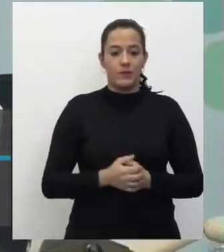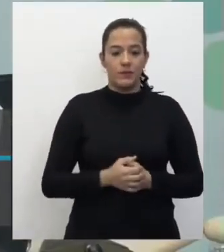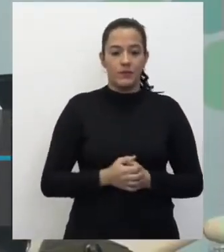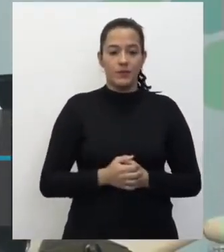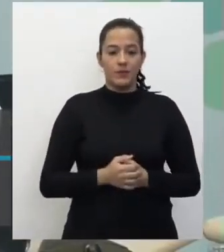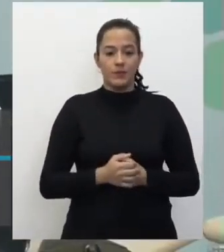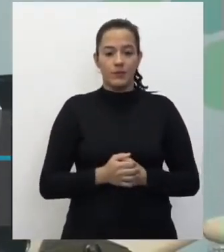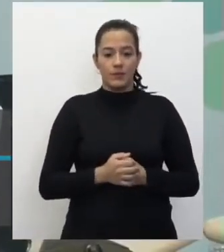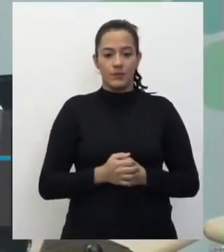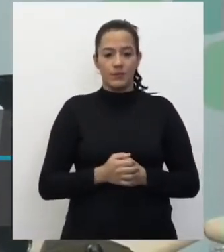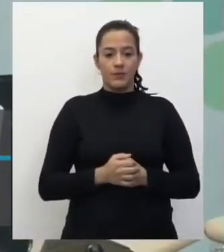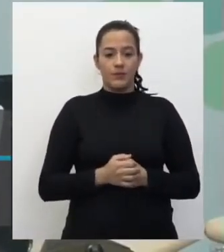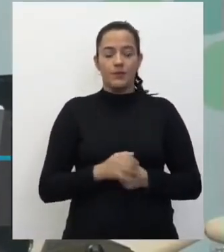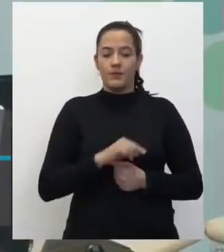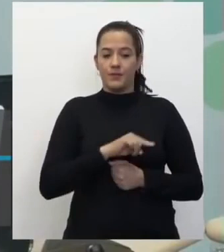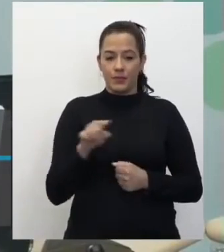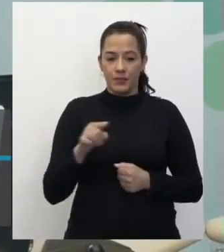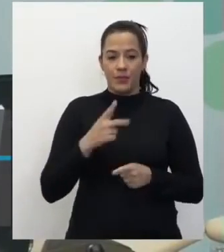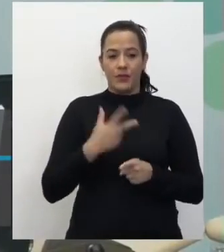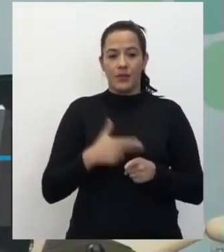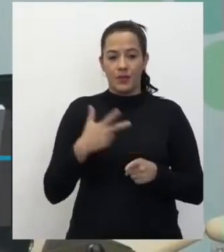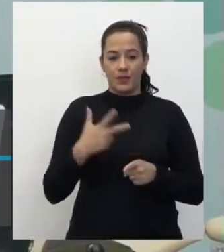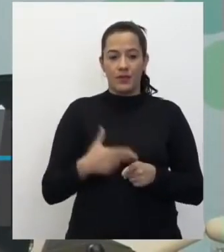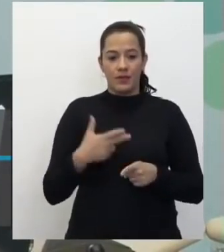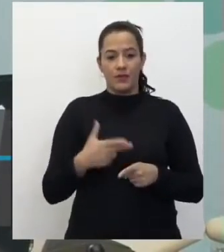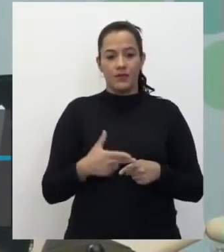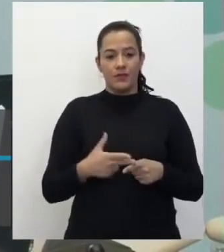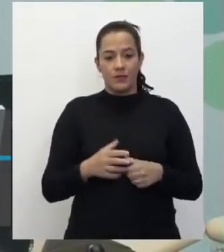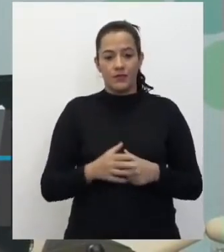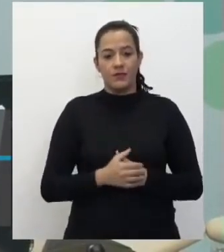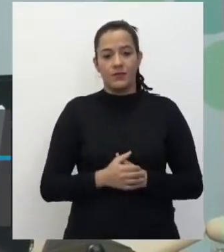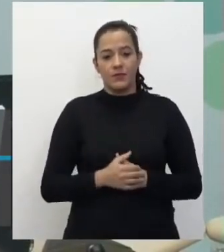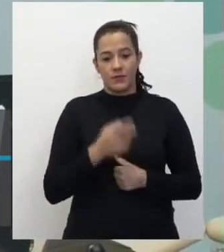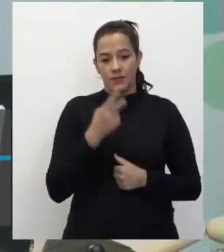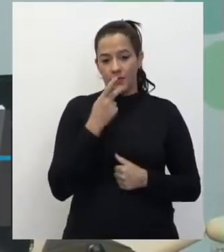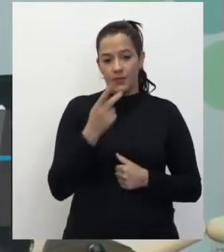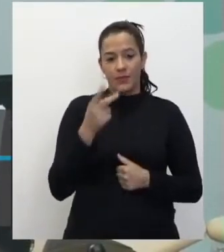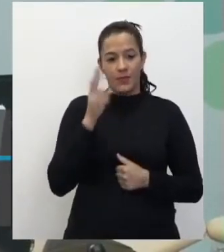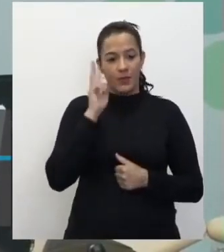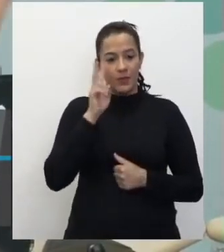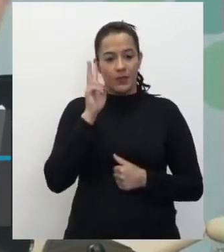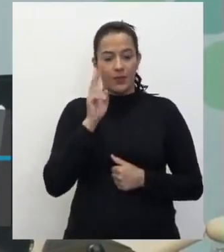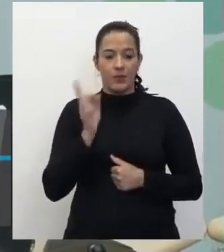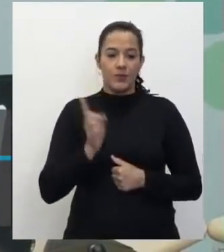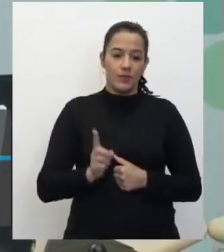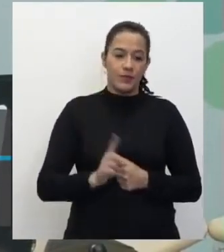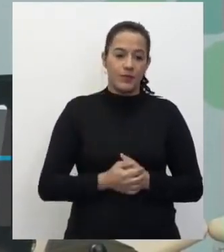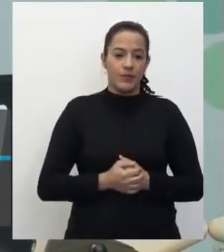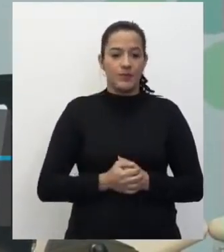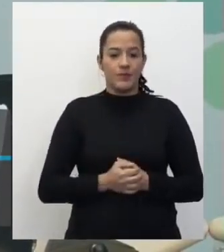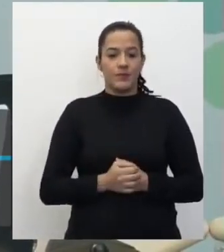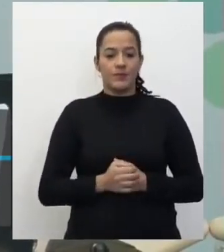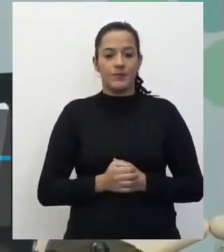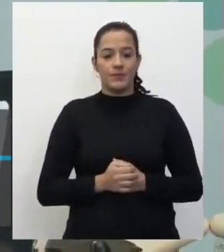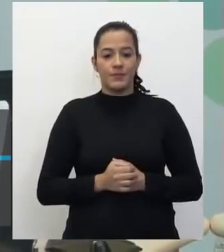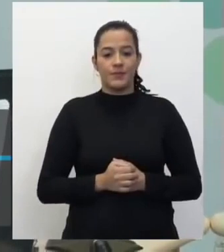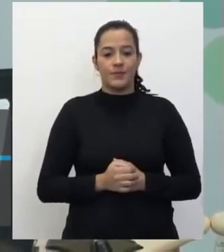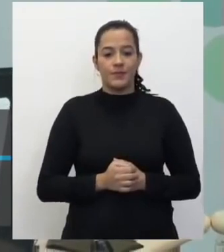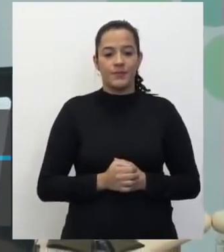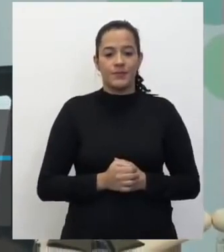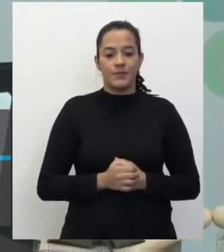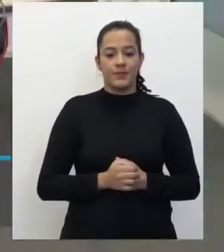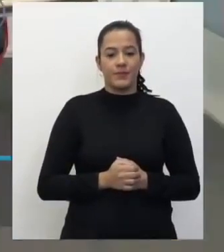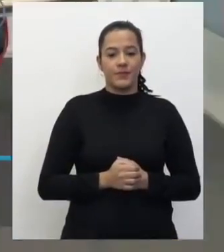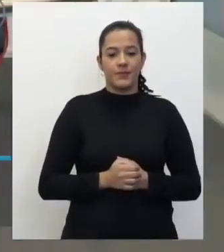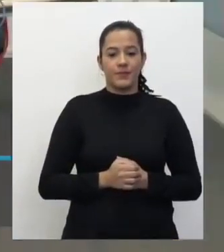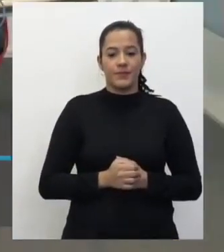meninas. Meninos, vocês também vão gostar, mas as meninas... É que eu não lembro o nome do autor. Lindo, ele né? era maravilhoso.